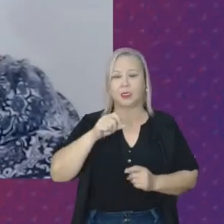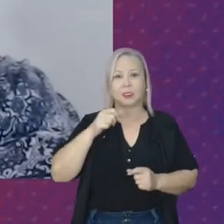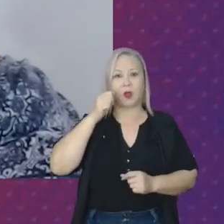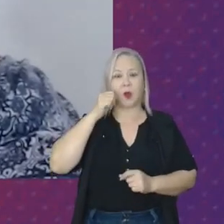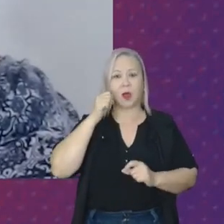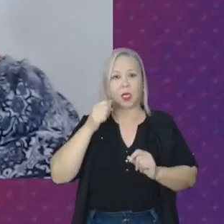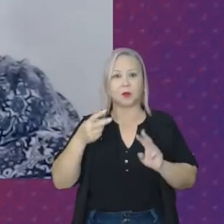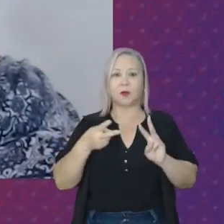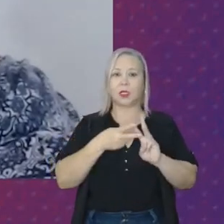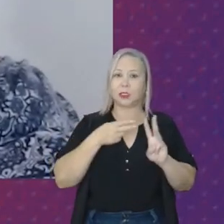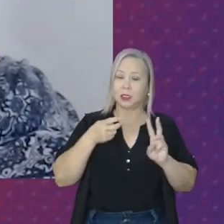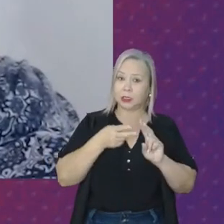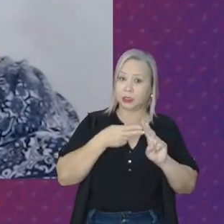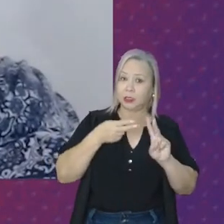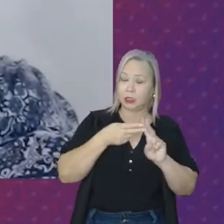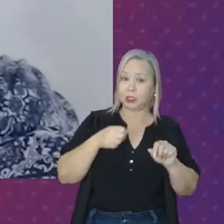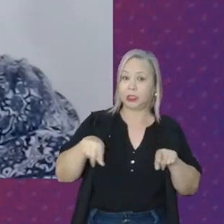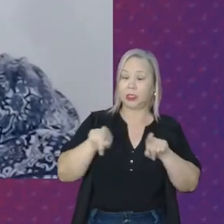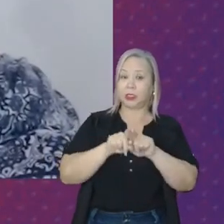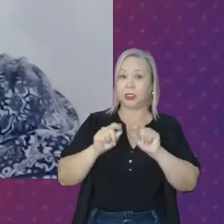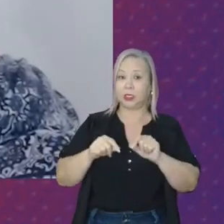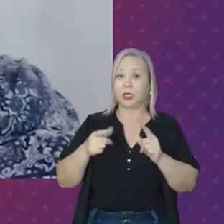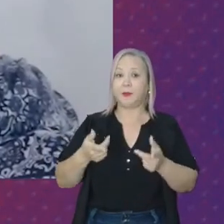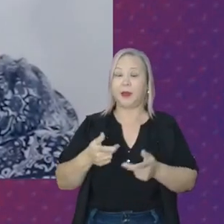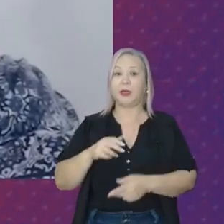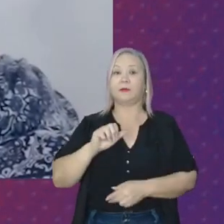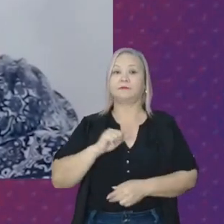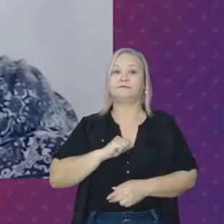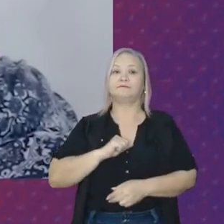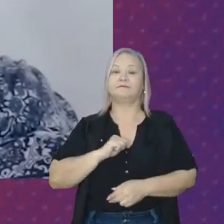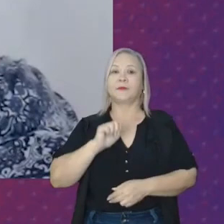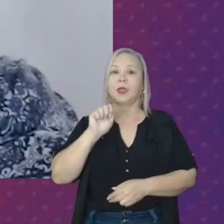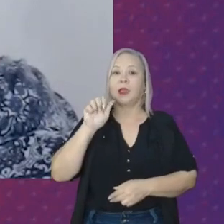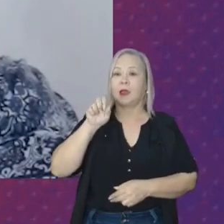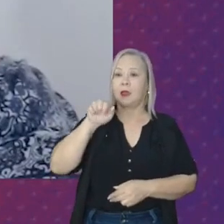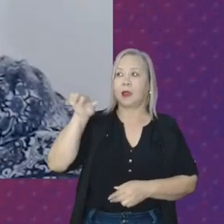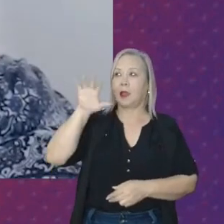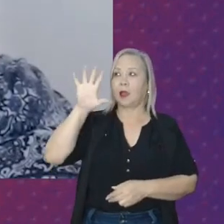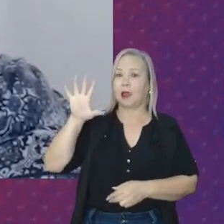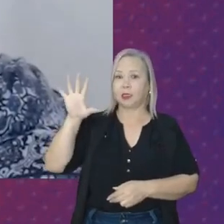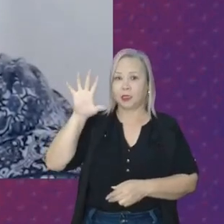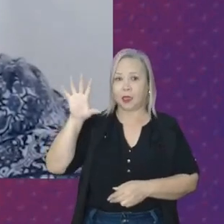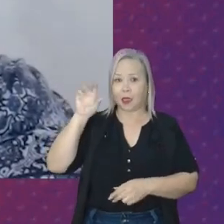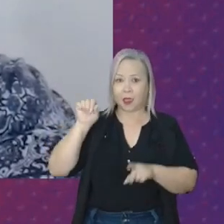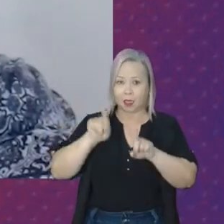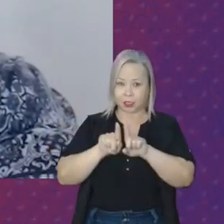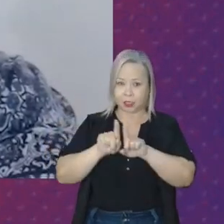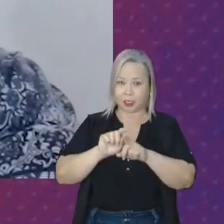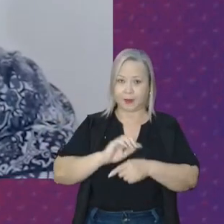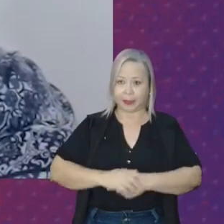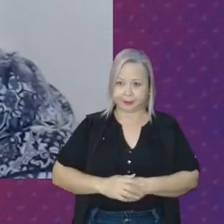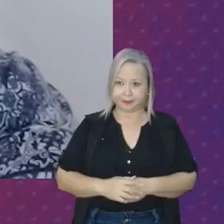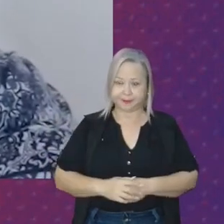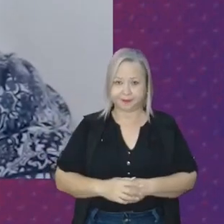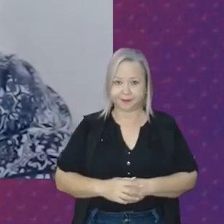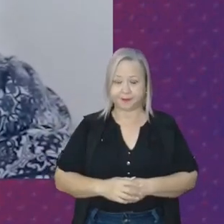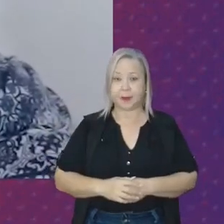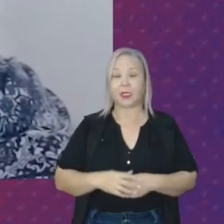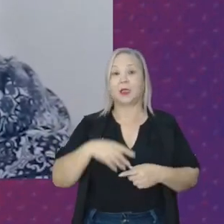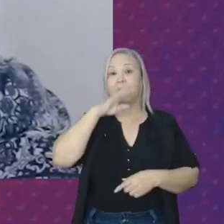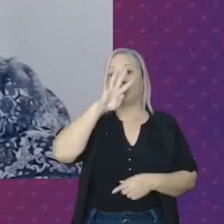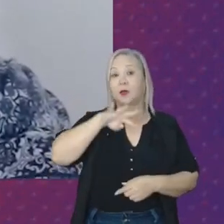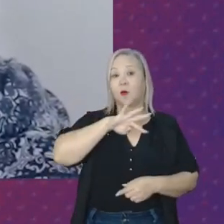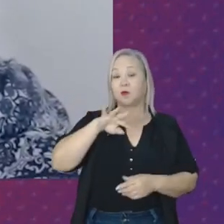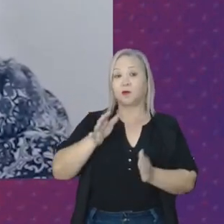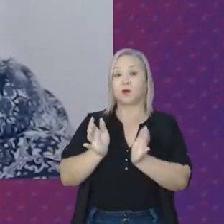mulheres indígenas e as asiáticas, segundo a classificação feita pelo IBGE, o Instituto Brasileiro